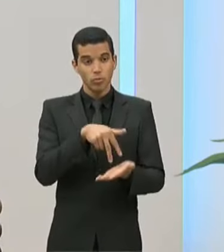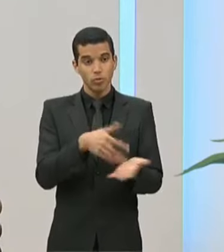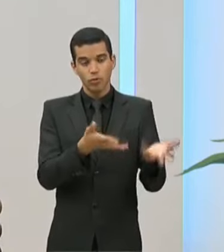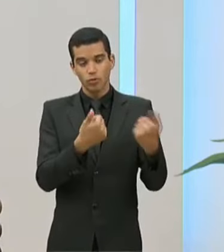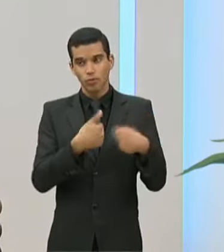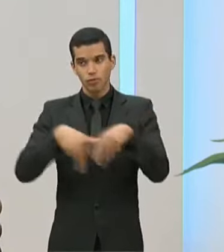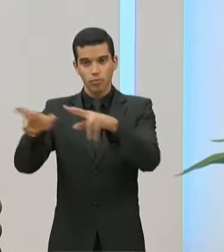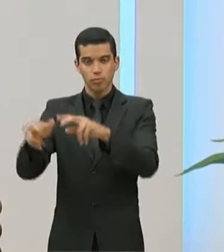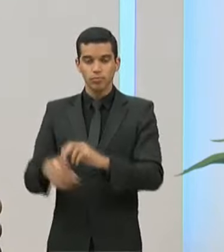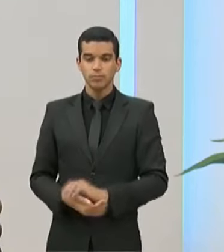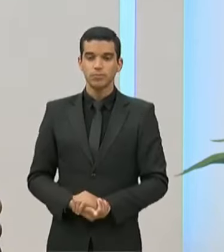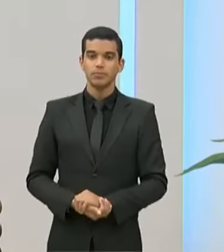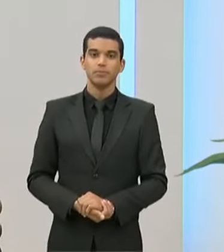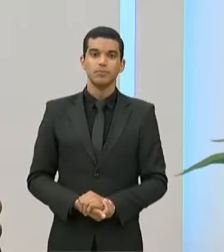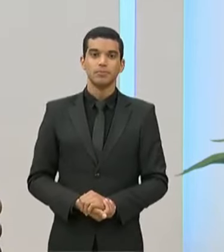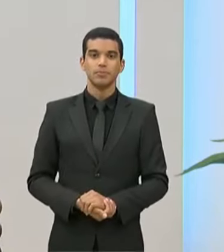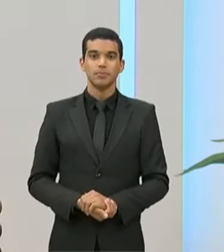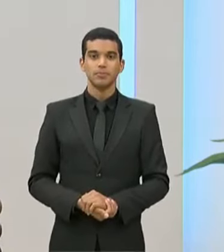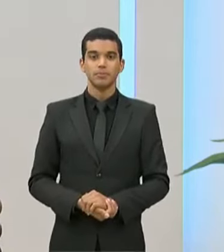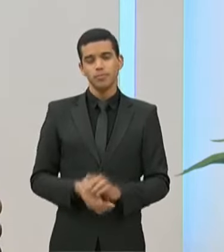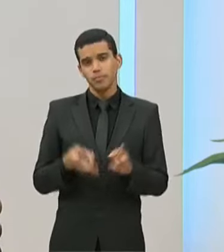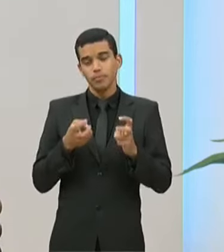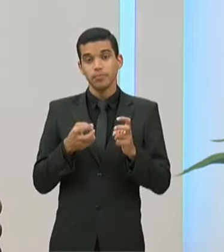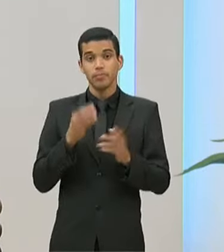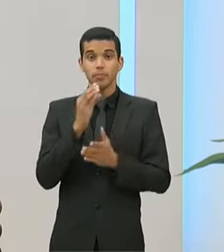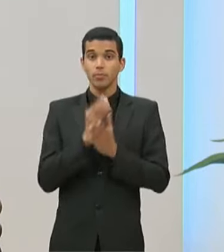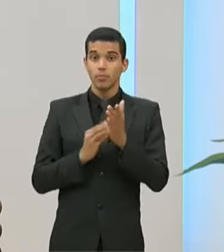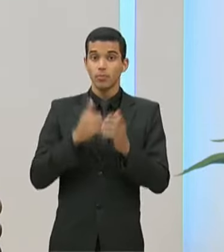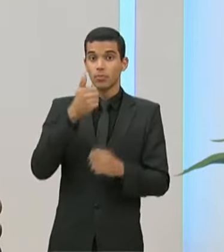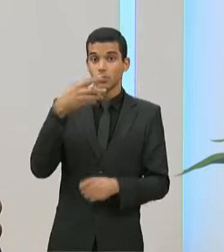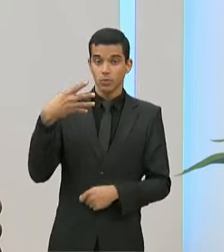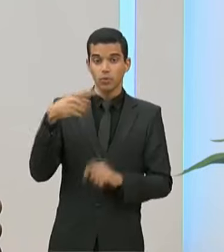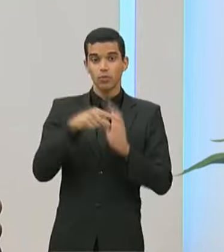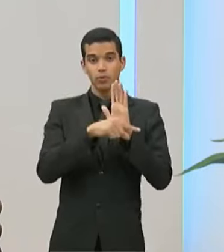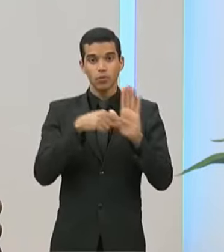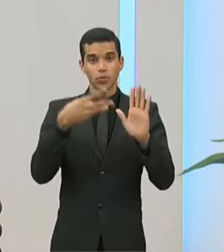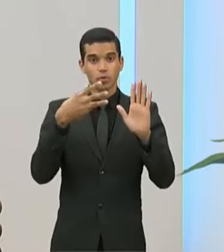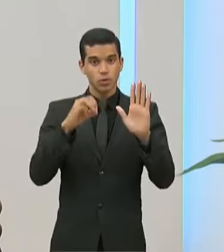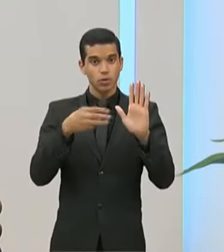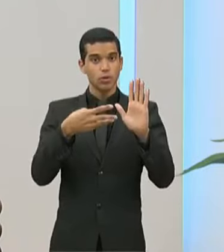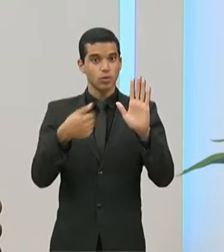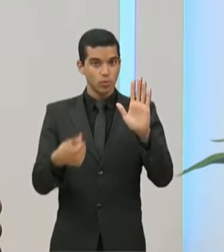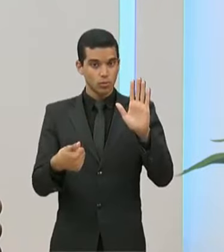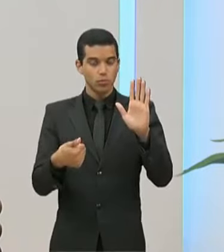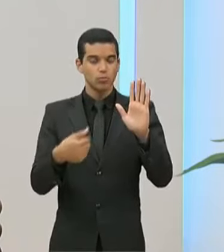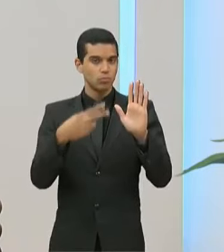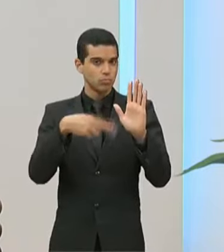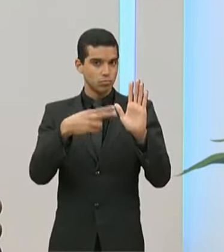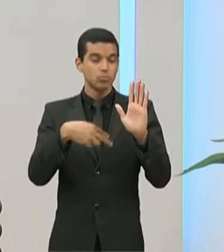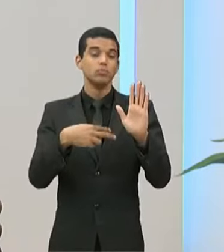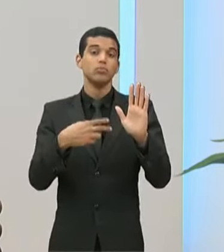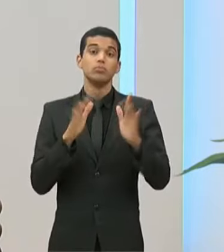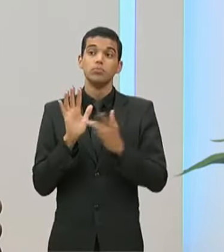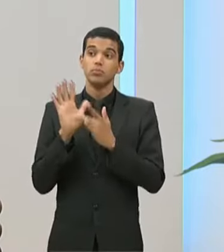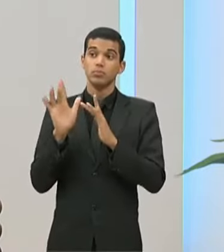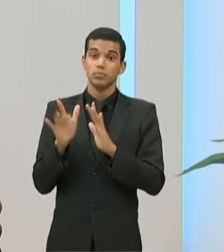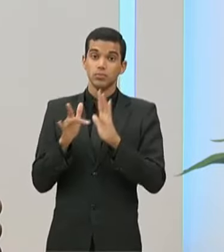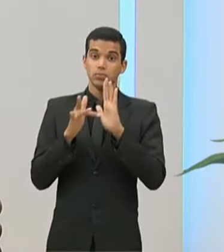vamos-nos daqui. Perceba o capítulo 14, versículos 30 e 31 que lemos.